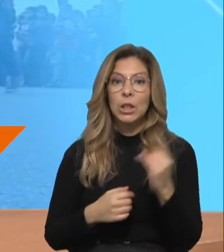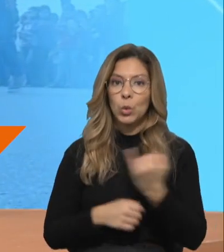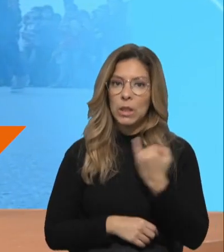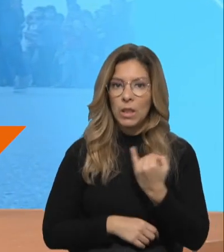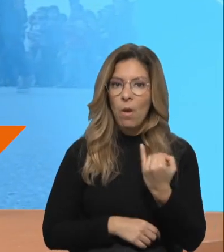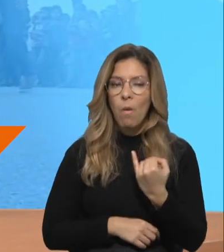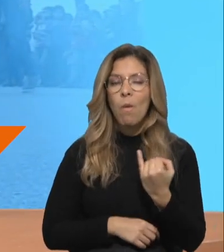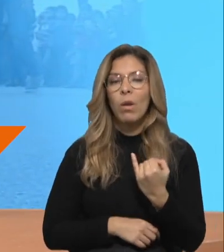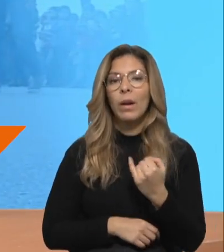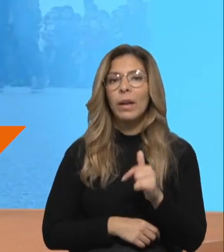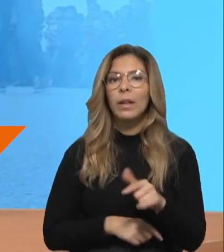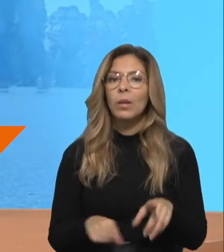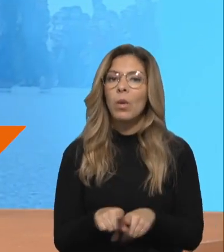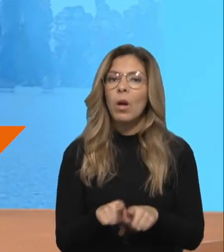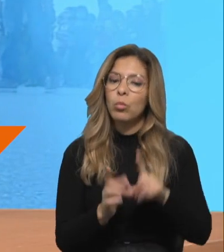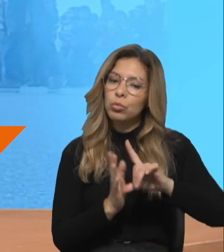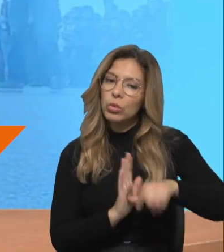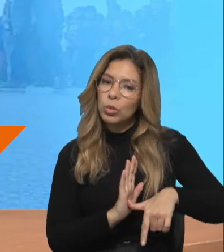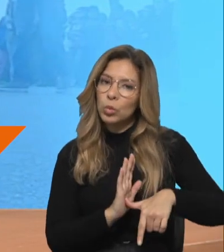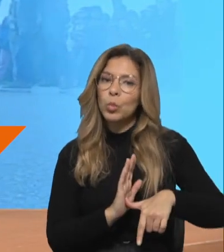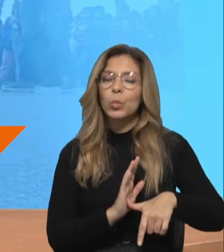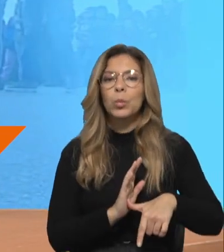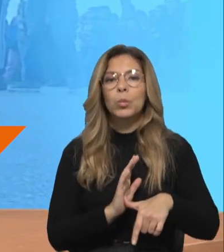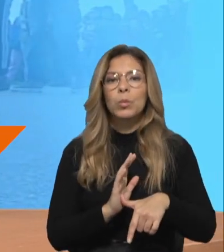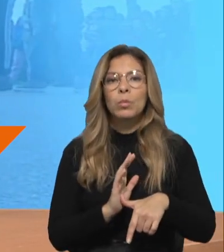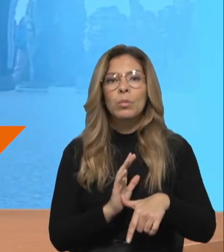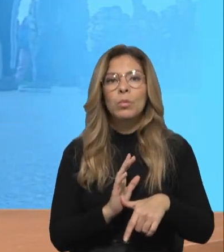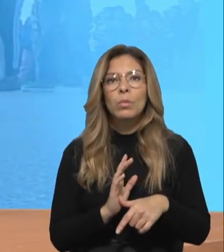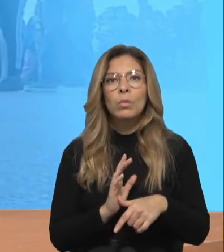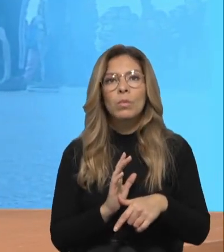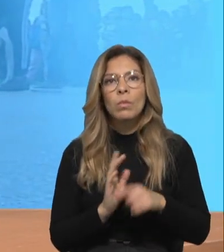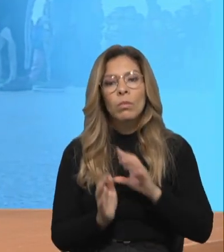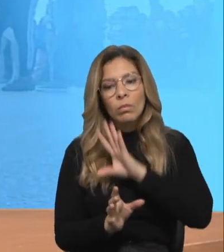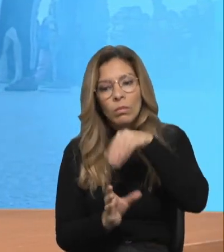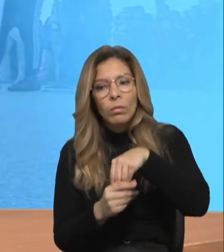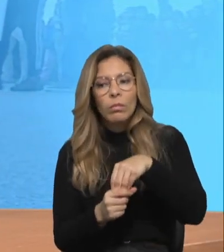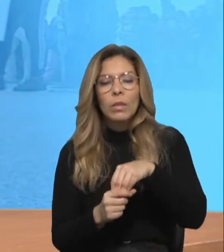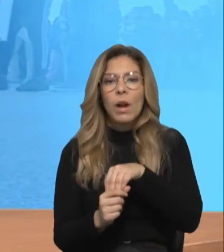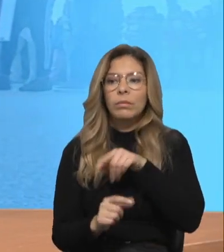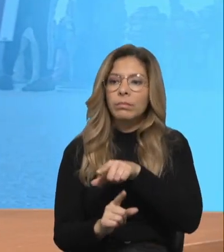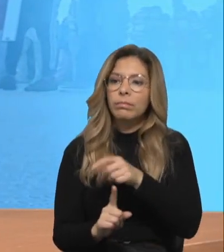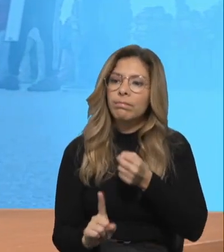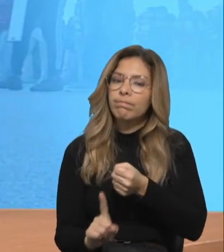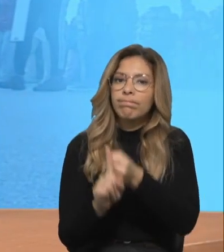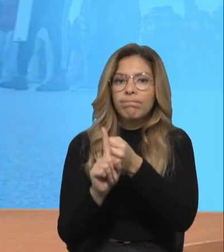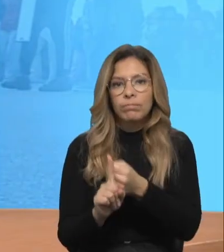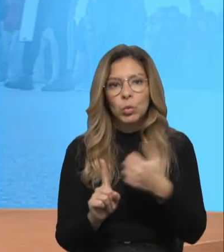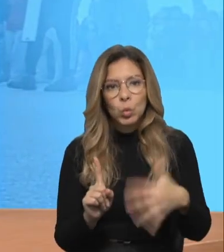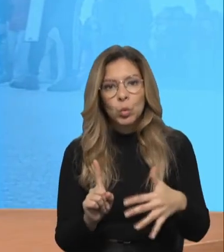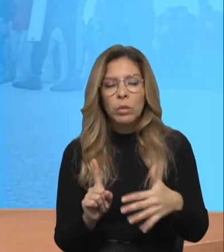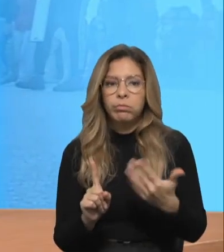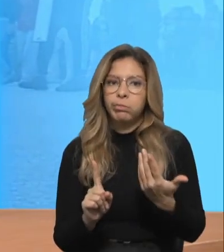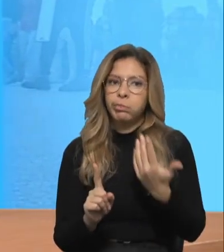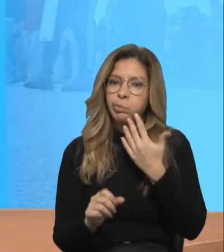obra que se enquadra bastante na missão dos dominicanos e na missão da